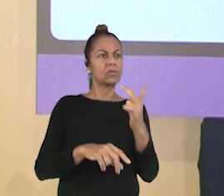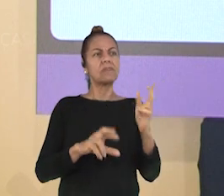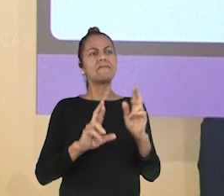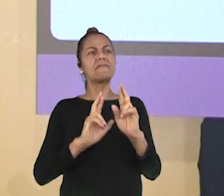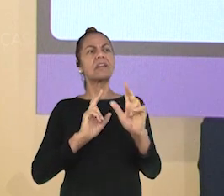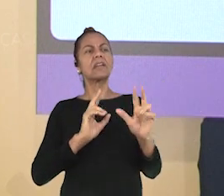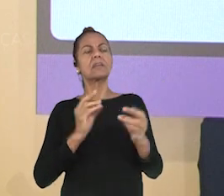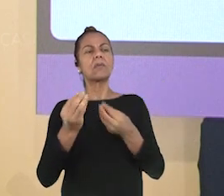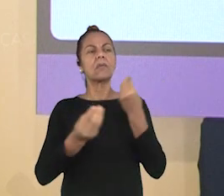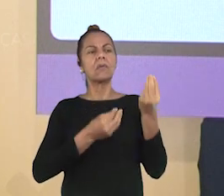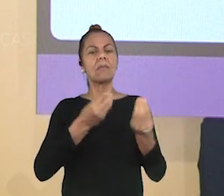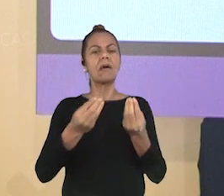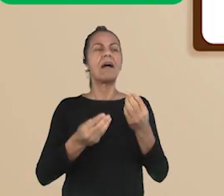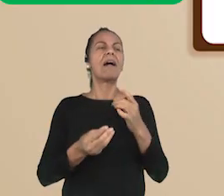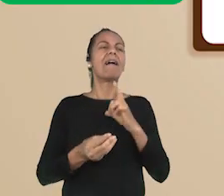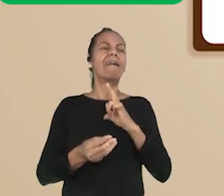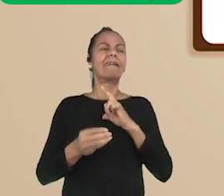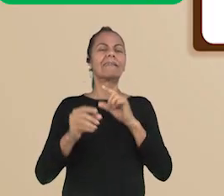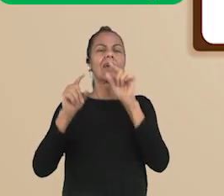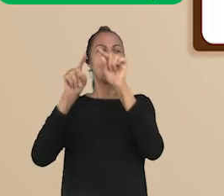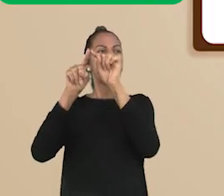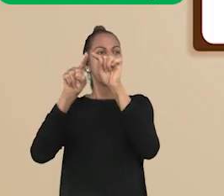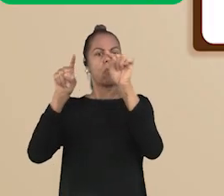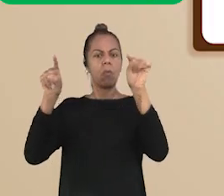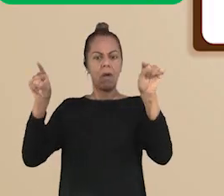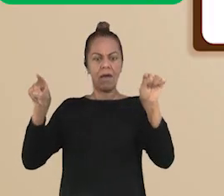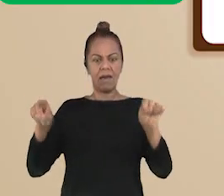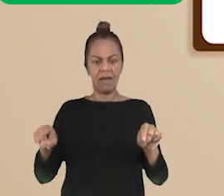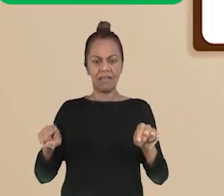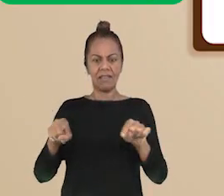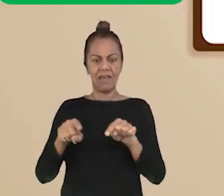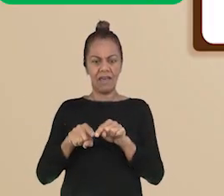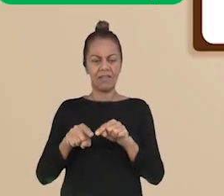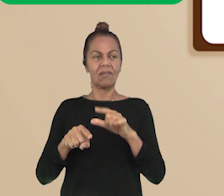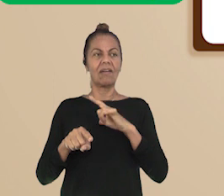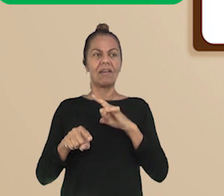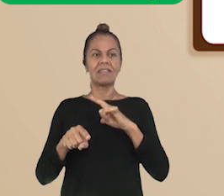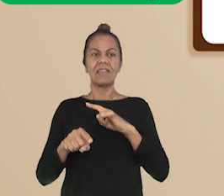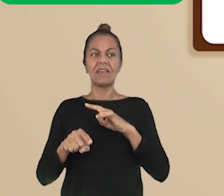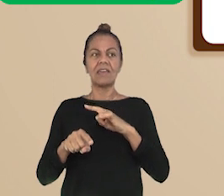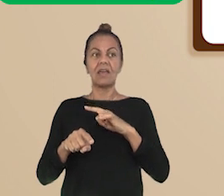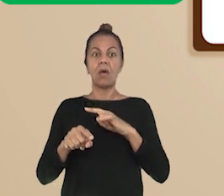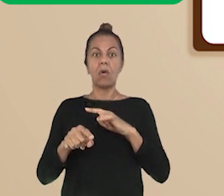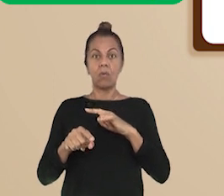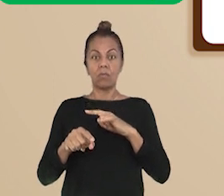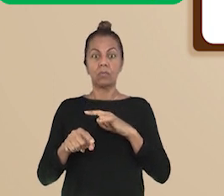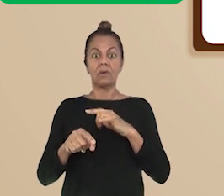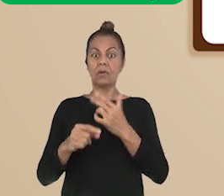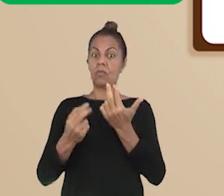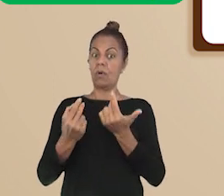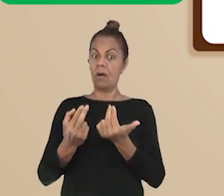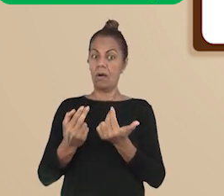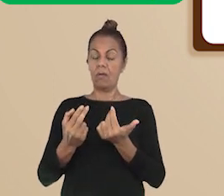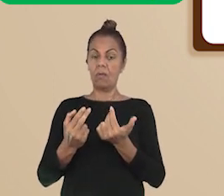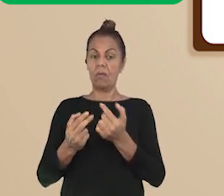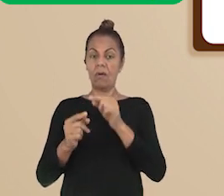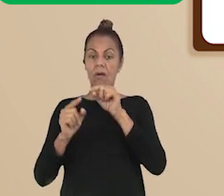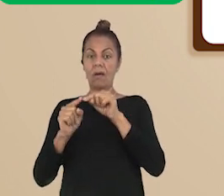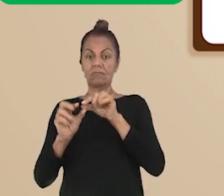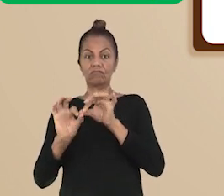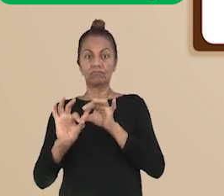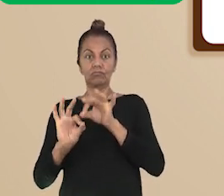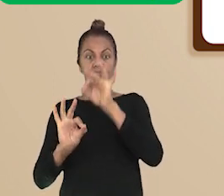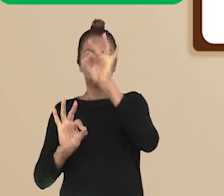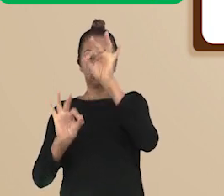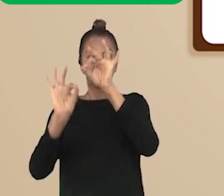Como vocês podem ver na tela, o que vai diferenciar um quadrado de um retângulo é que o quadrado possui a